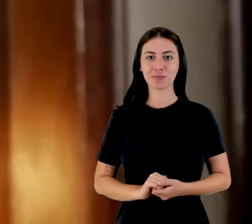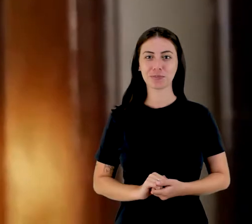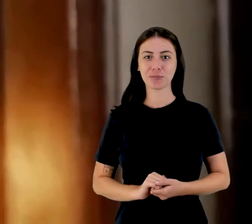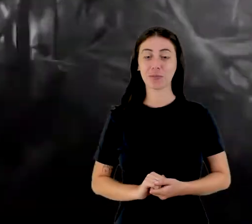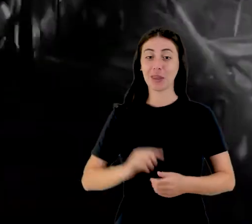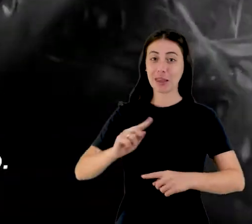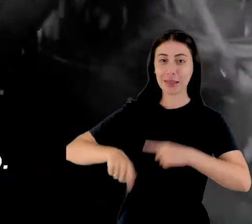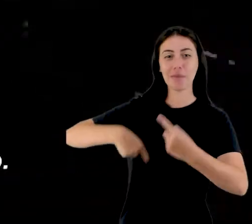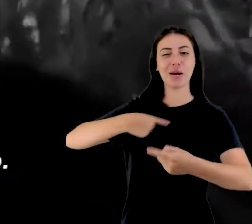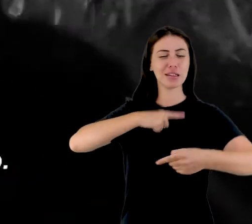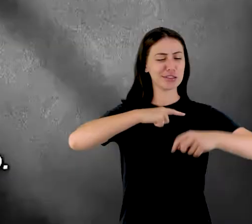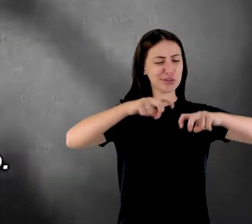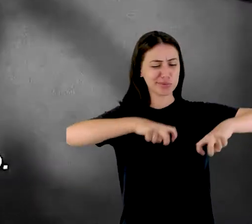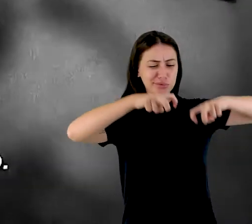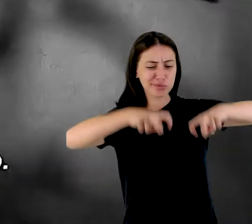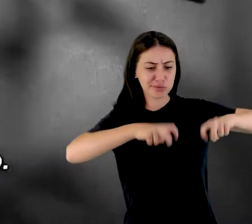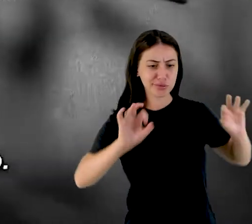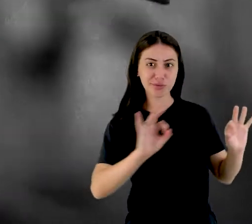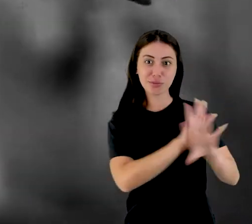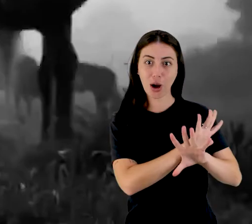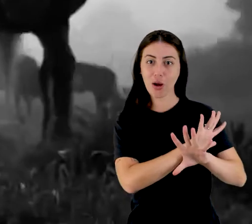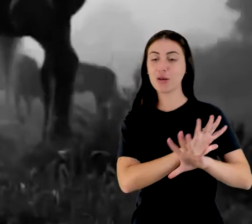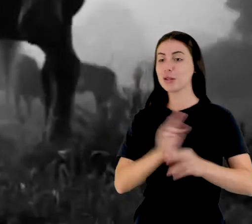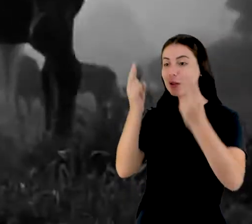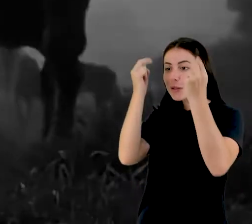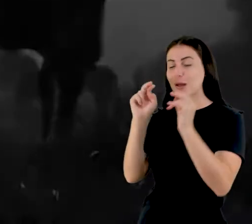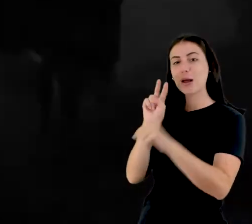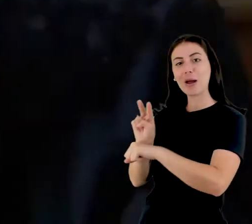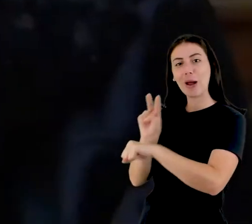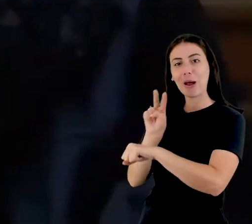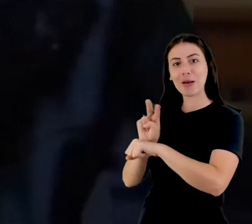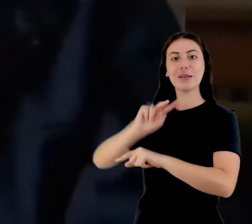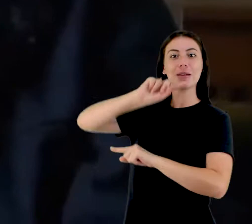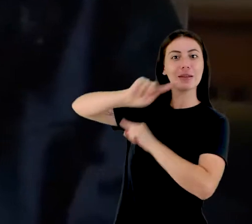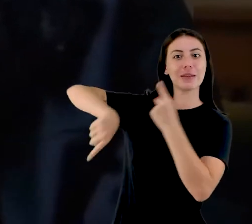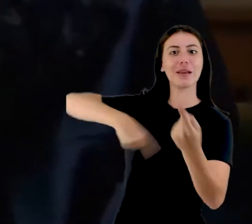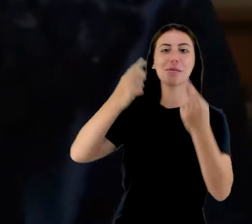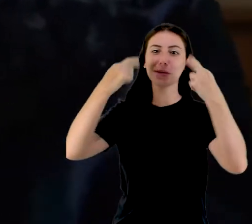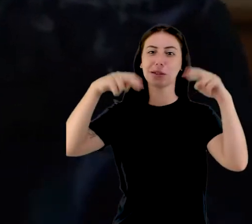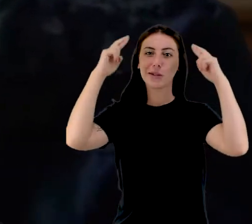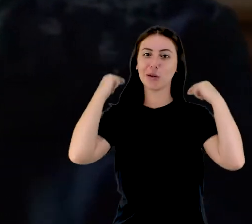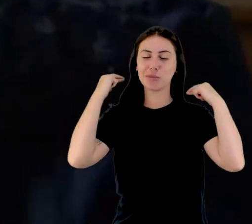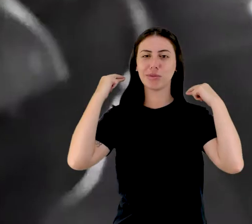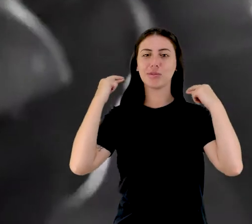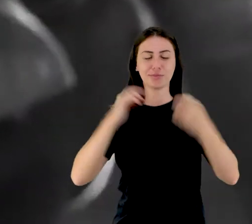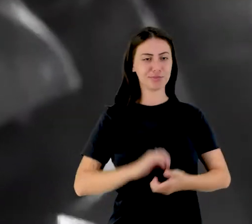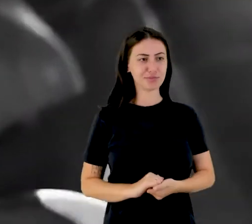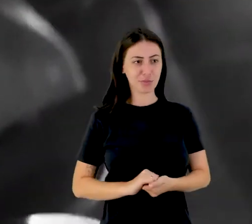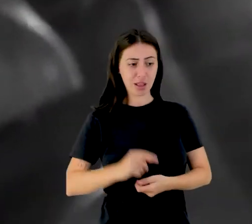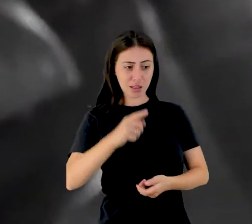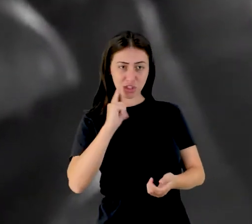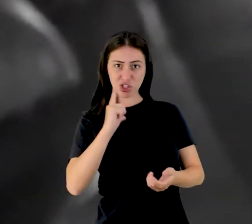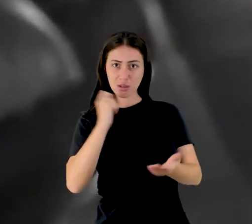branco ele não quis. Depois da lavoura vinha aquela cocheira de novo. Acabamos os cavalos, mergulhado nos carneiros lá na grama. Vocês